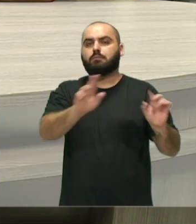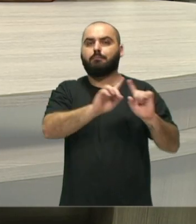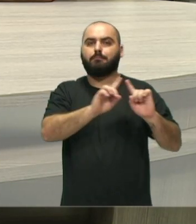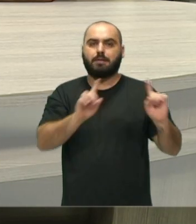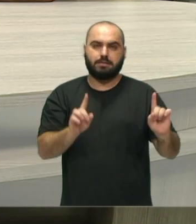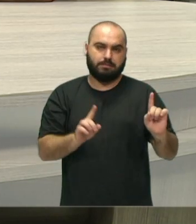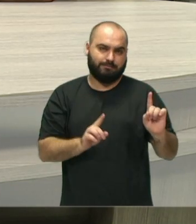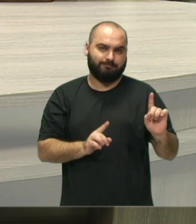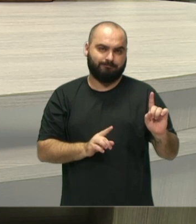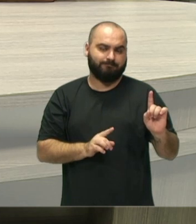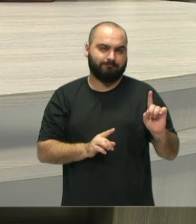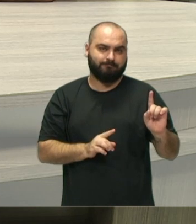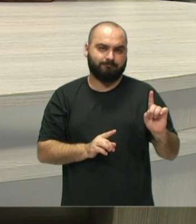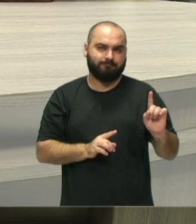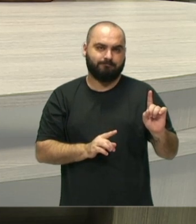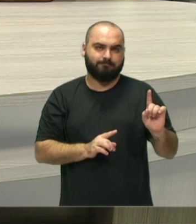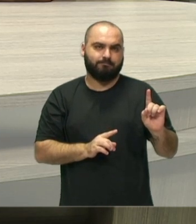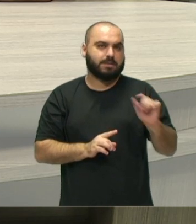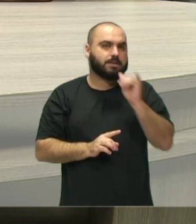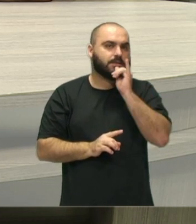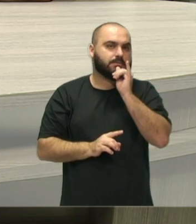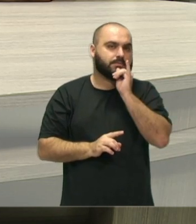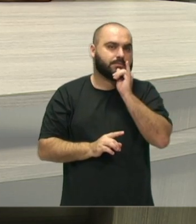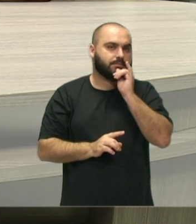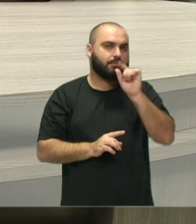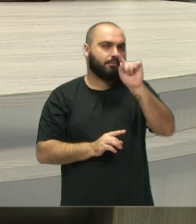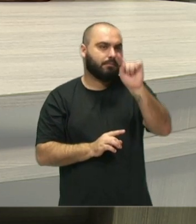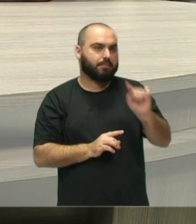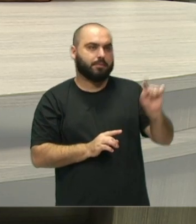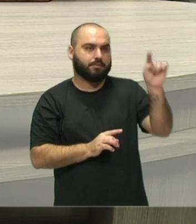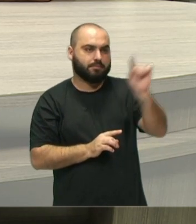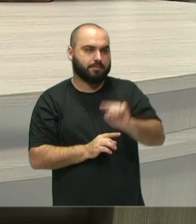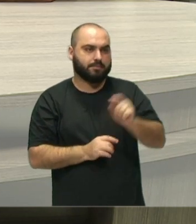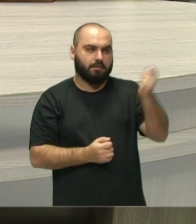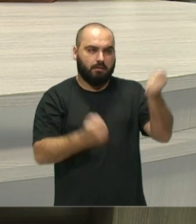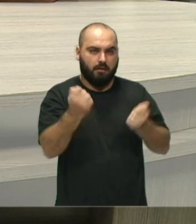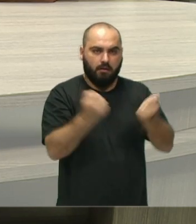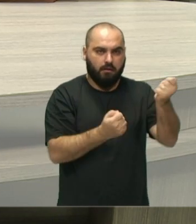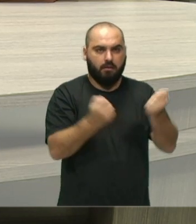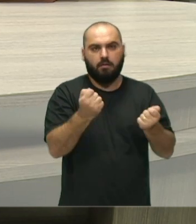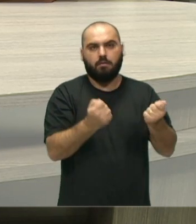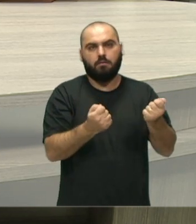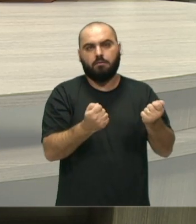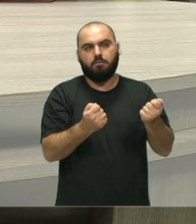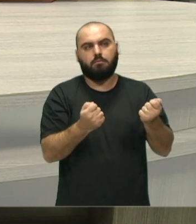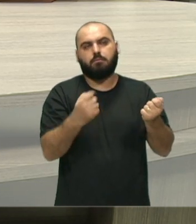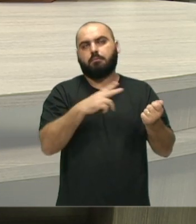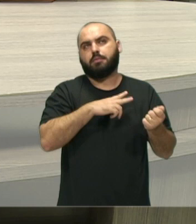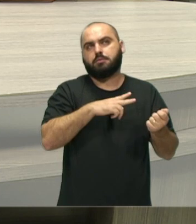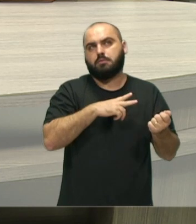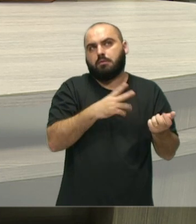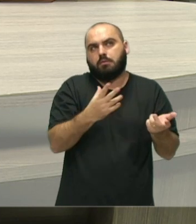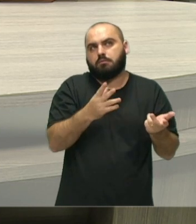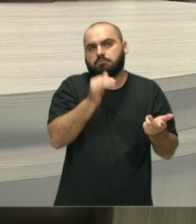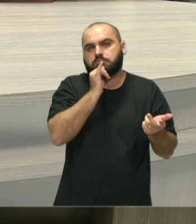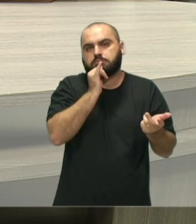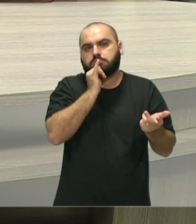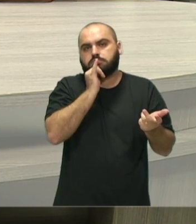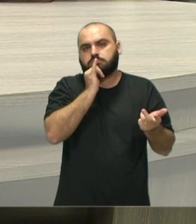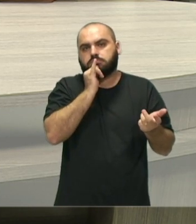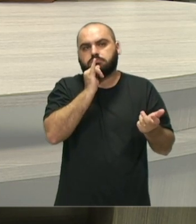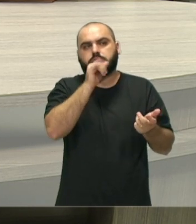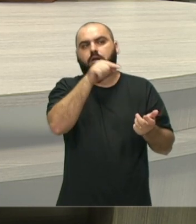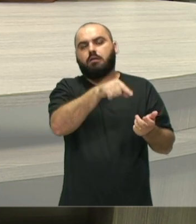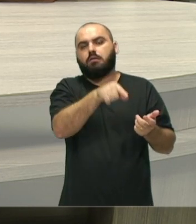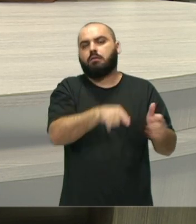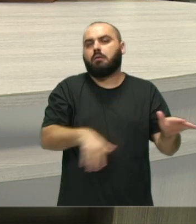sem que seja, por exemplo, assim, proibido o trânsito de veículos individuais na